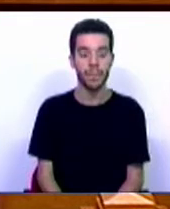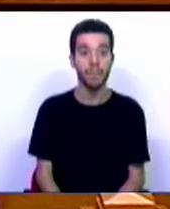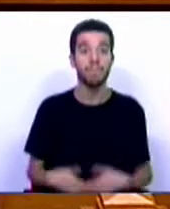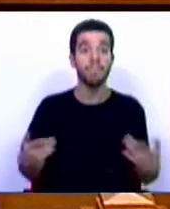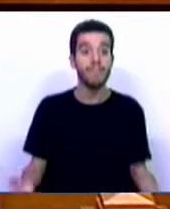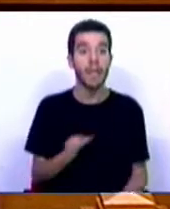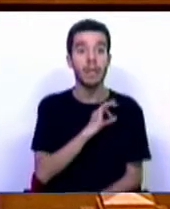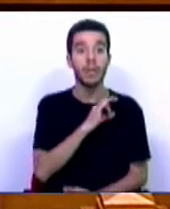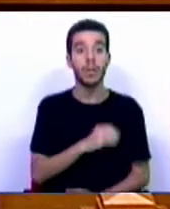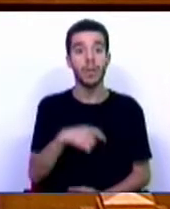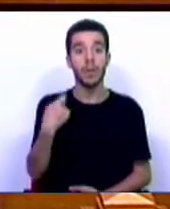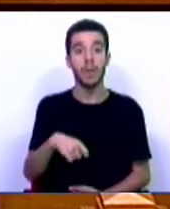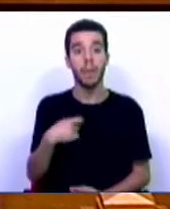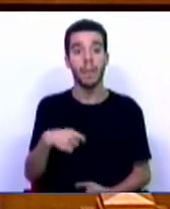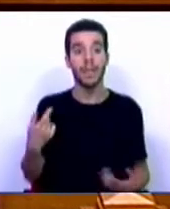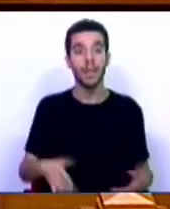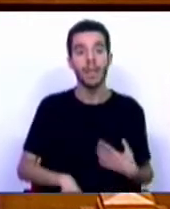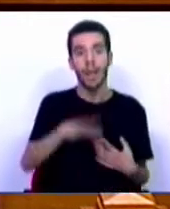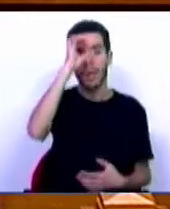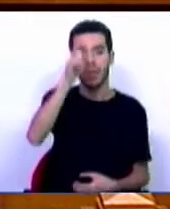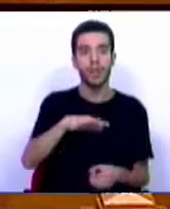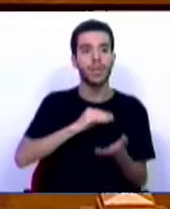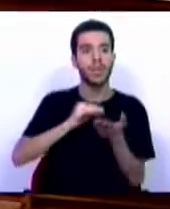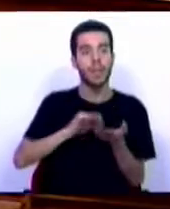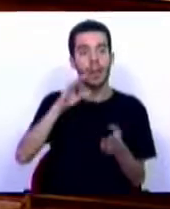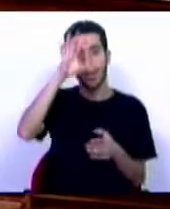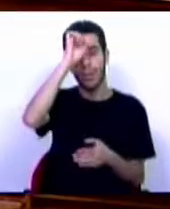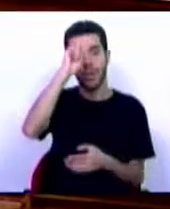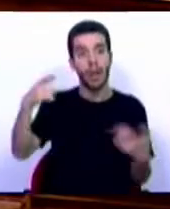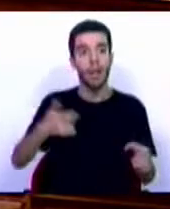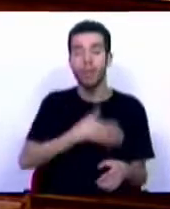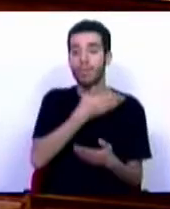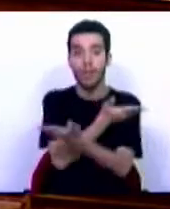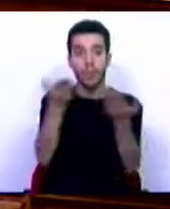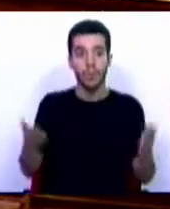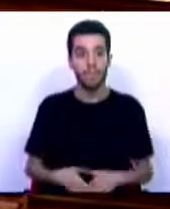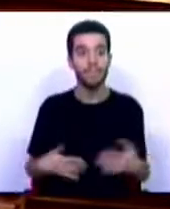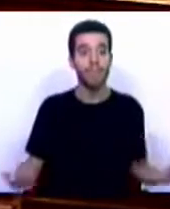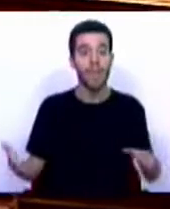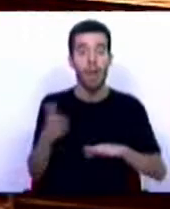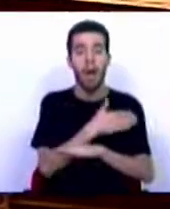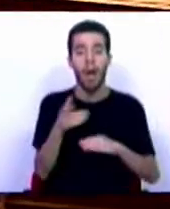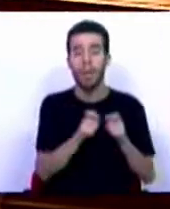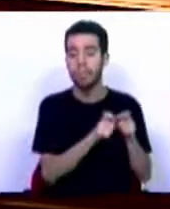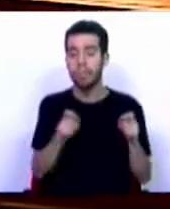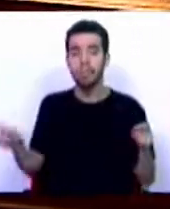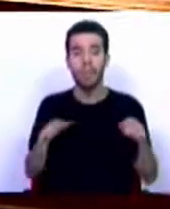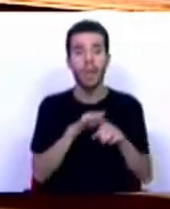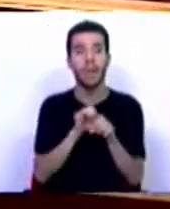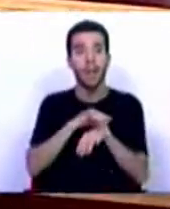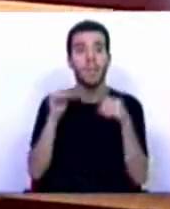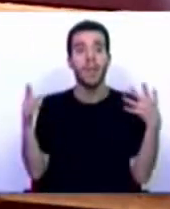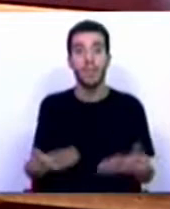Senhora Presidente, Senhor Ministro, Senhores Secretários de Estado, Senhoras e Senhores Deputados. O período de pandemia que Portugal e o mundo atravessam